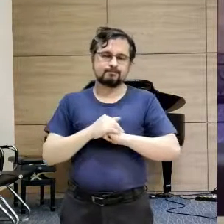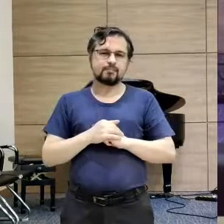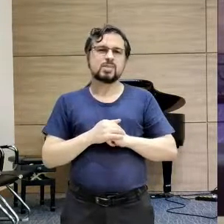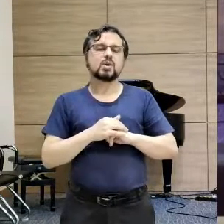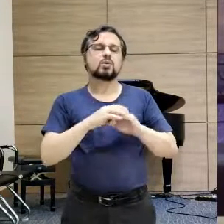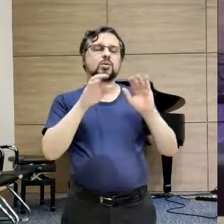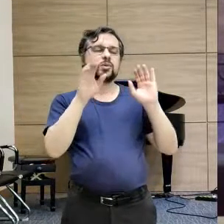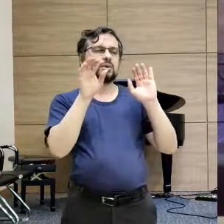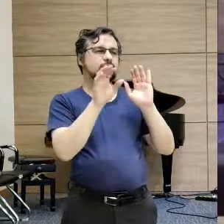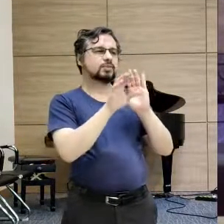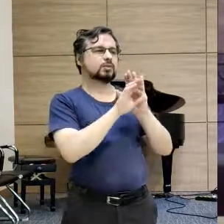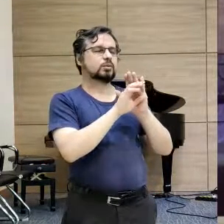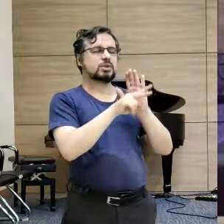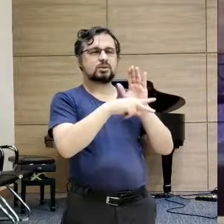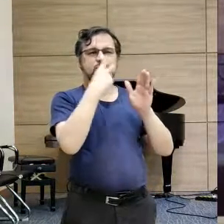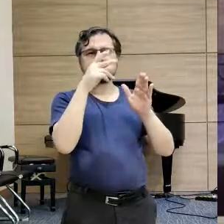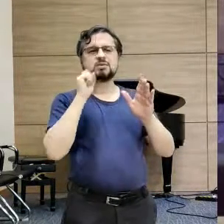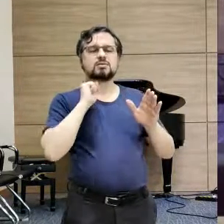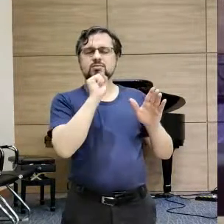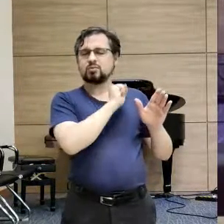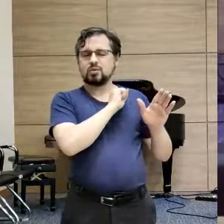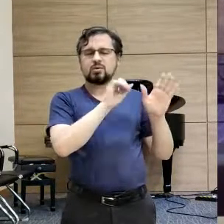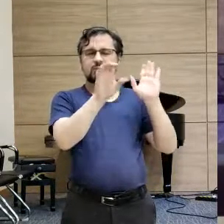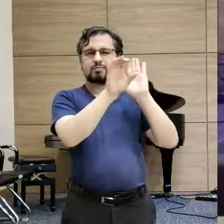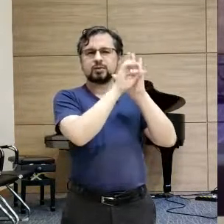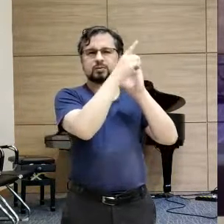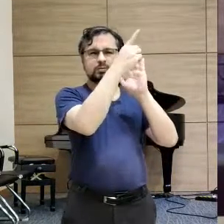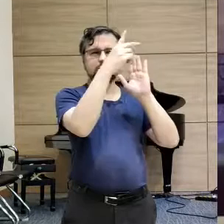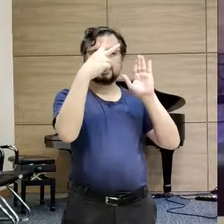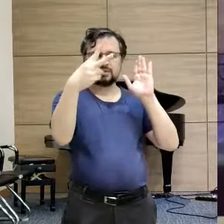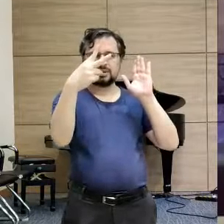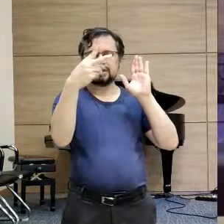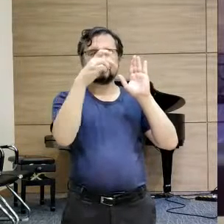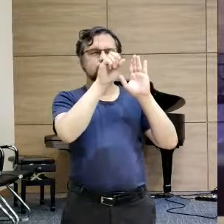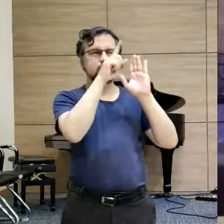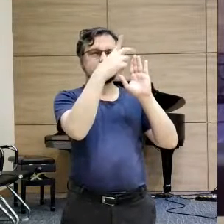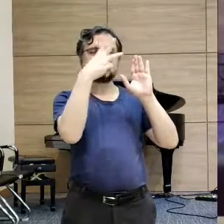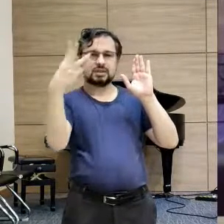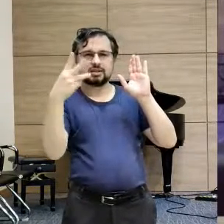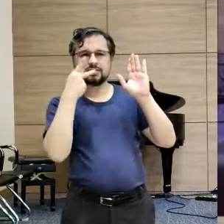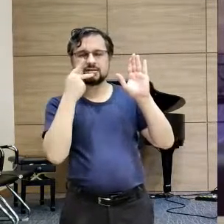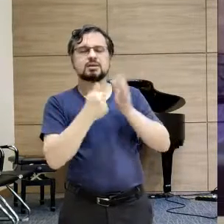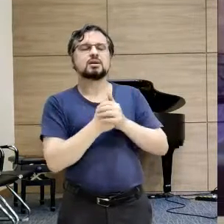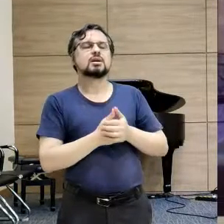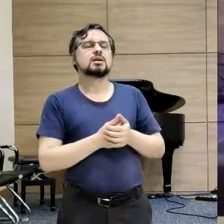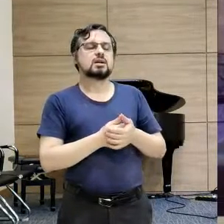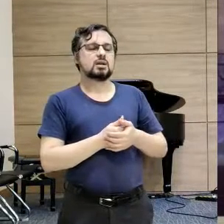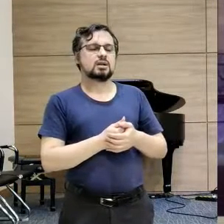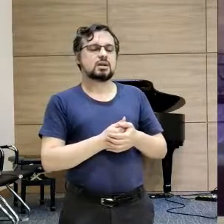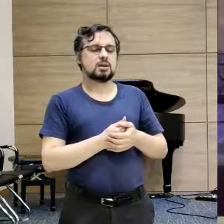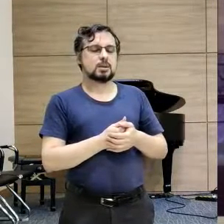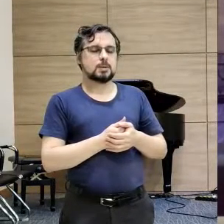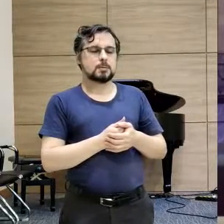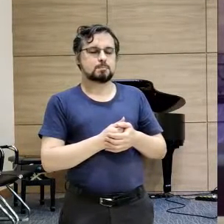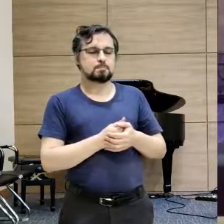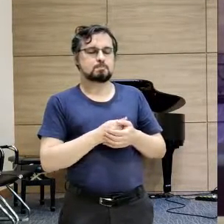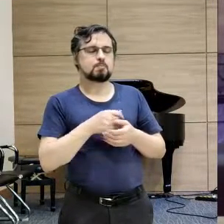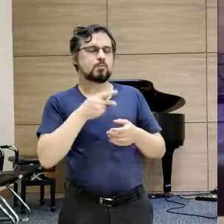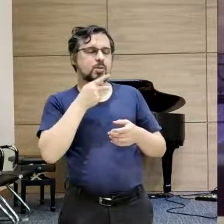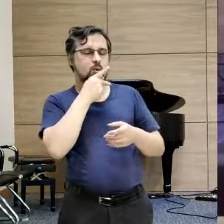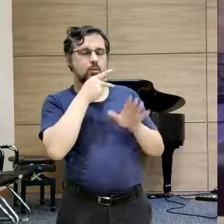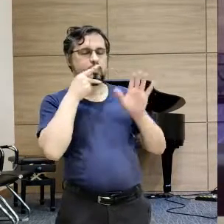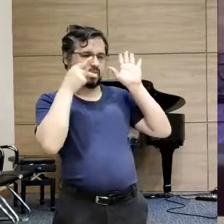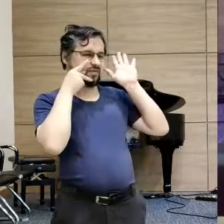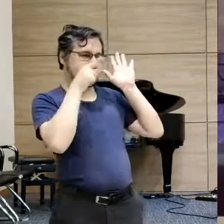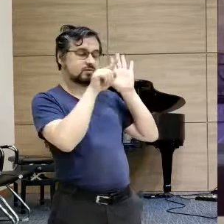13, o Samuel vai falar com Saul que o reino dele acabara. Ele não tem